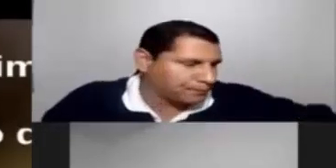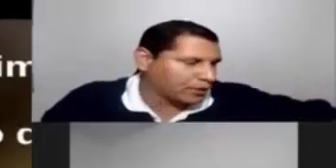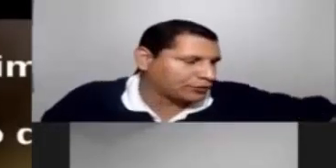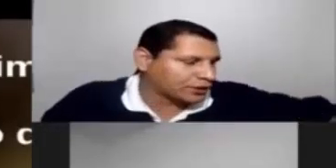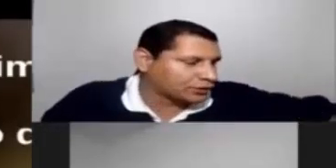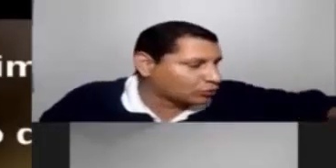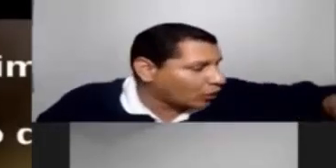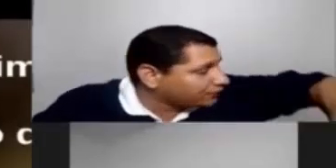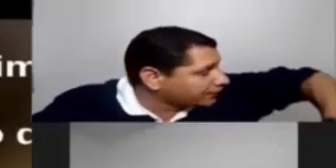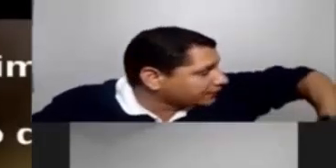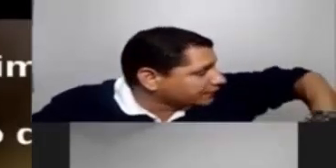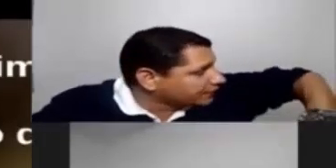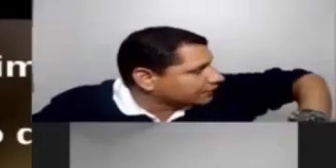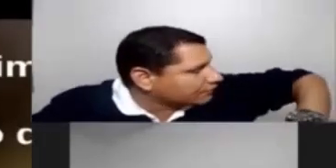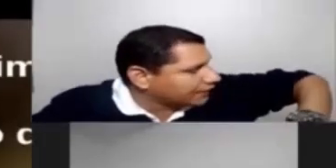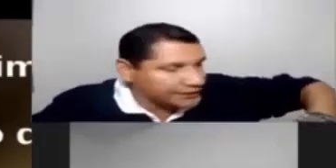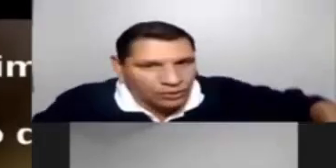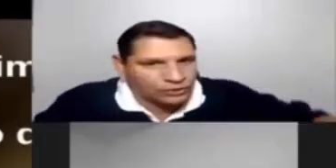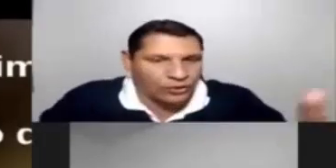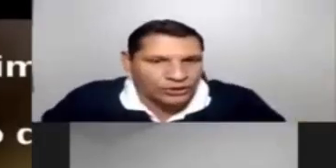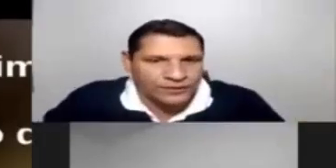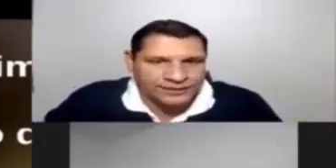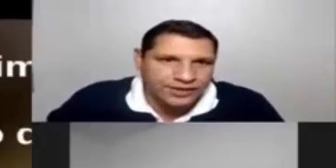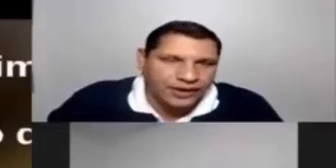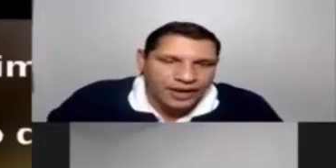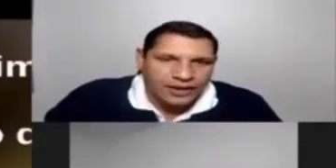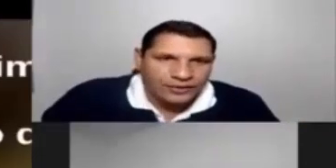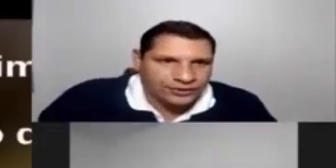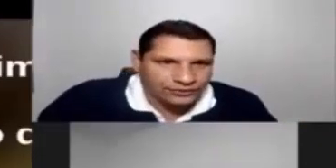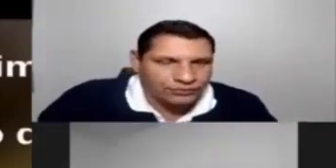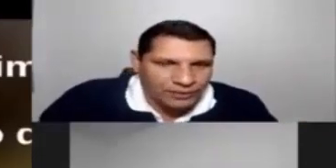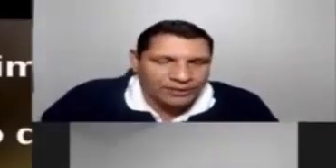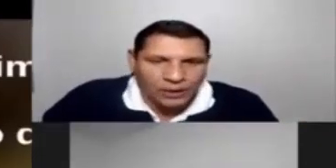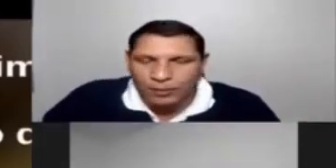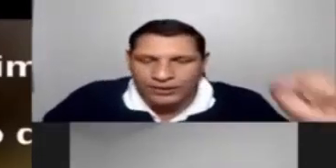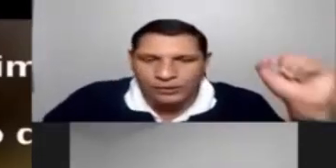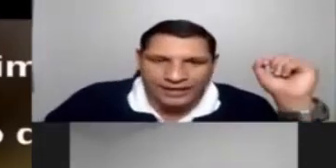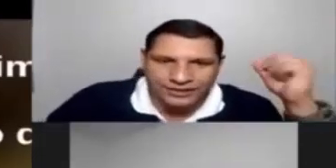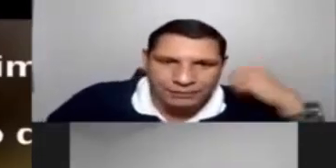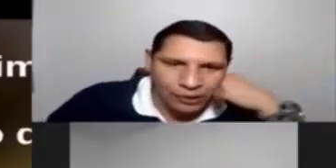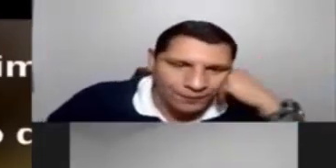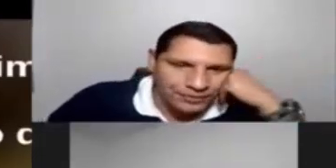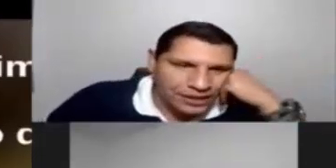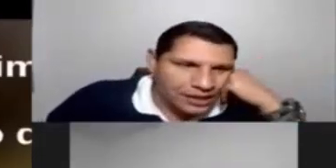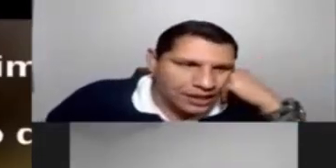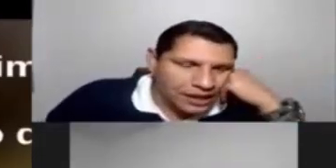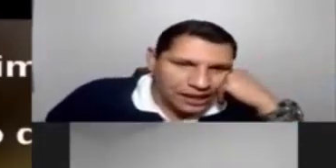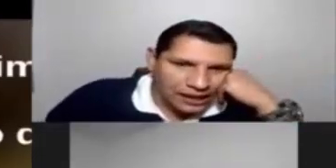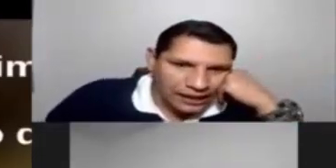porque, olha só, já são 9h48. Hoje vocês vão me aguentar um pouquinho mais, tá bom?